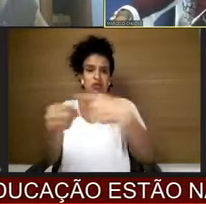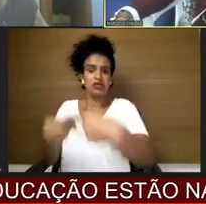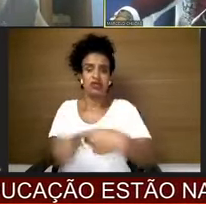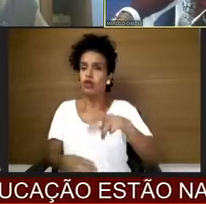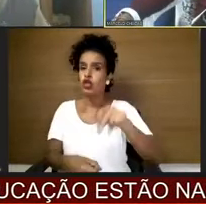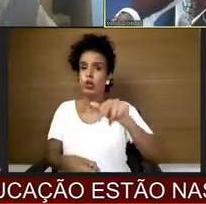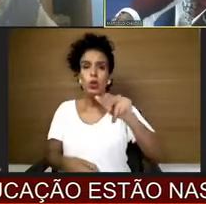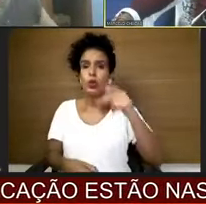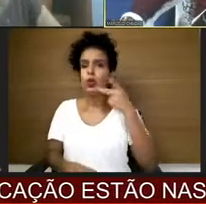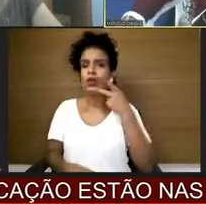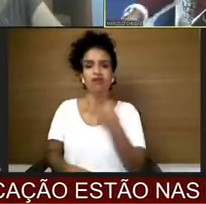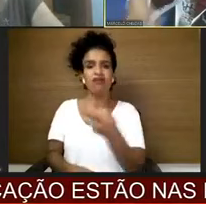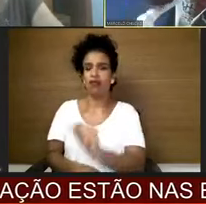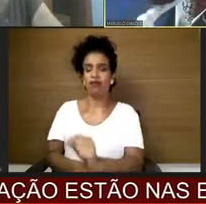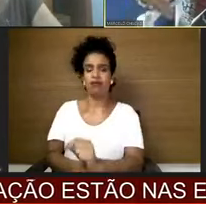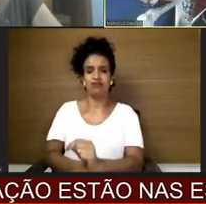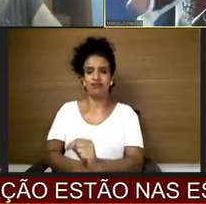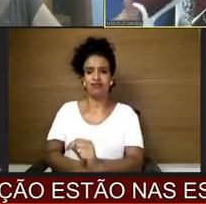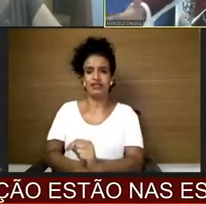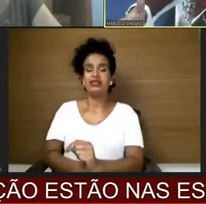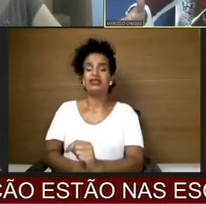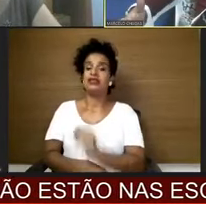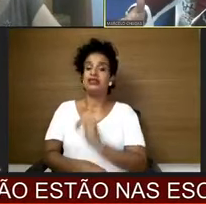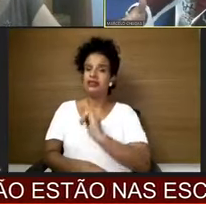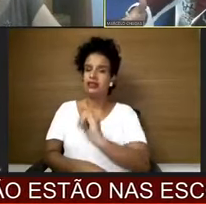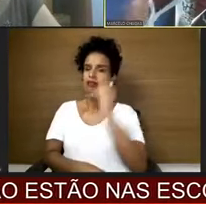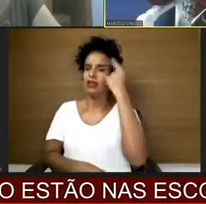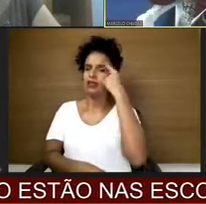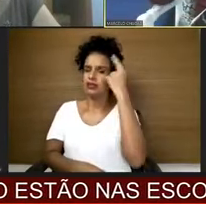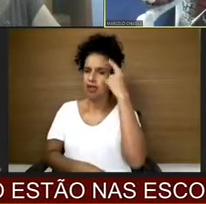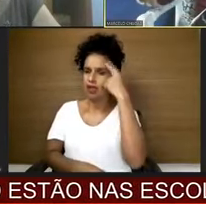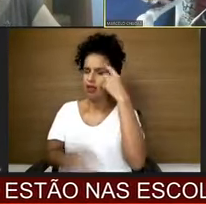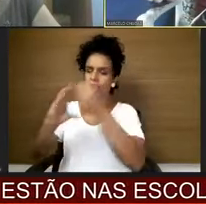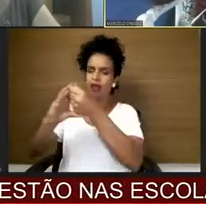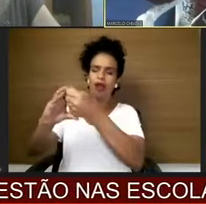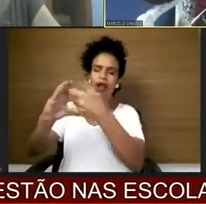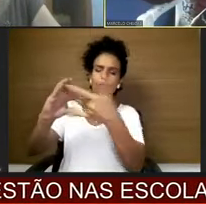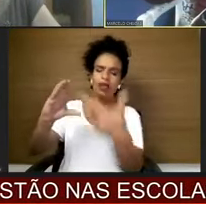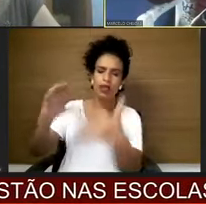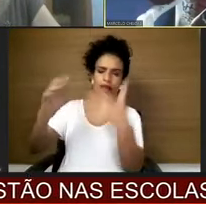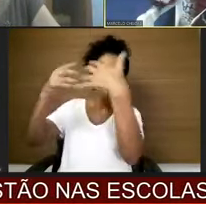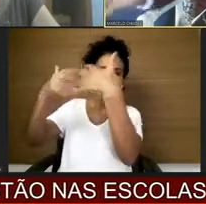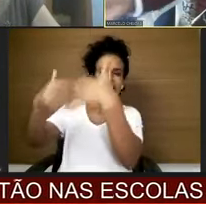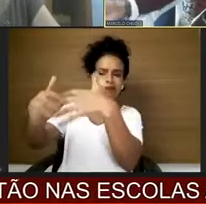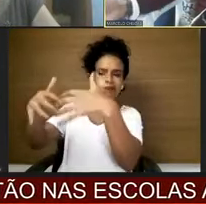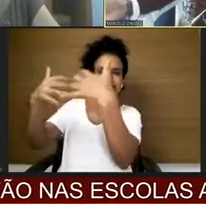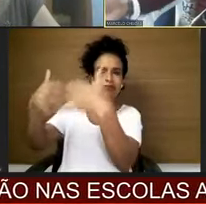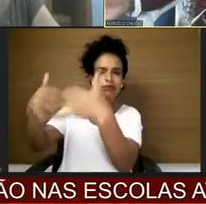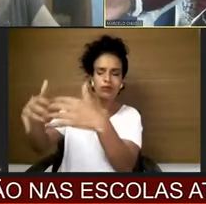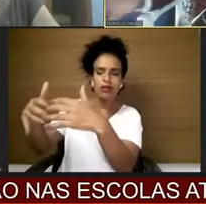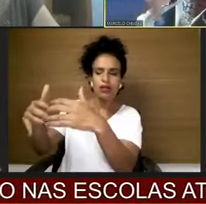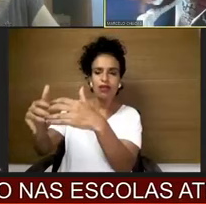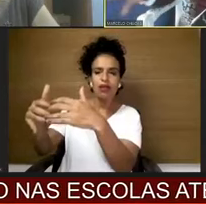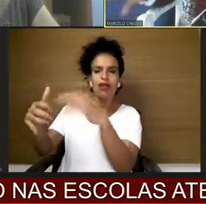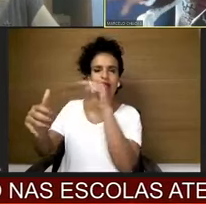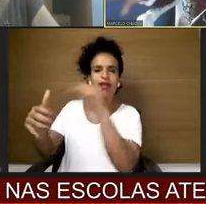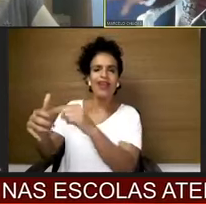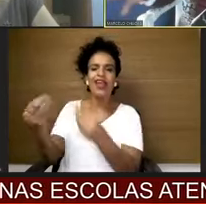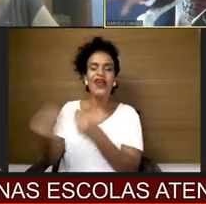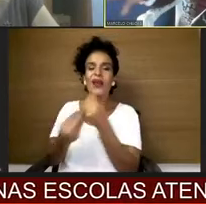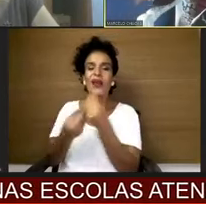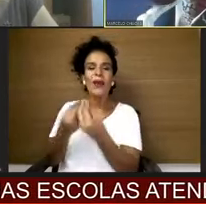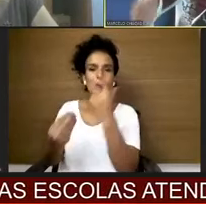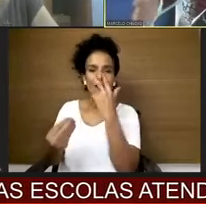o aspecto psicológico também disso, porque a briga é do quinhão com o milhão, né? A teoria do